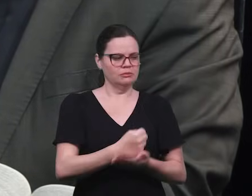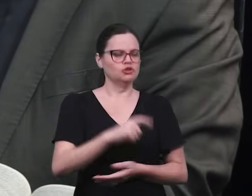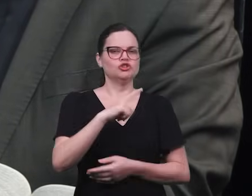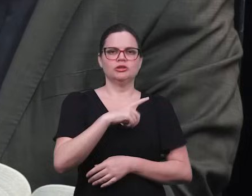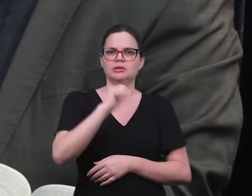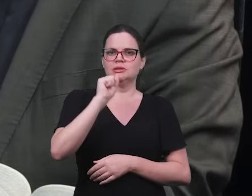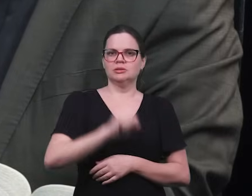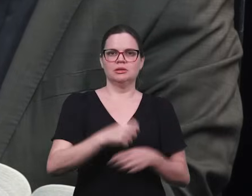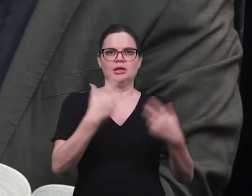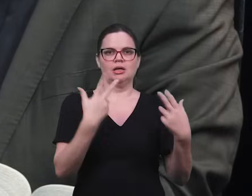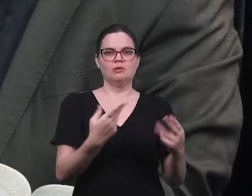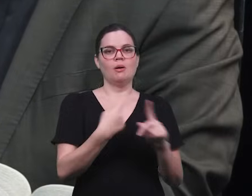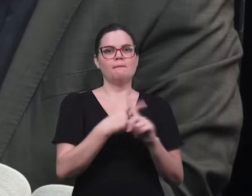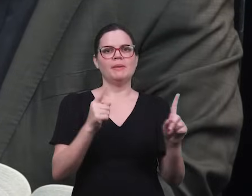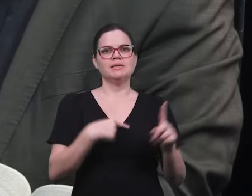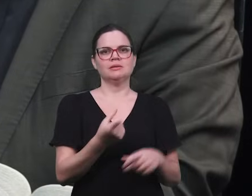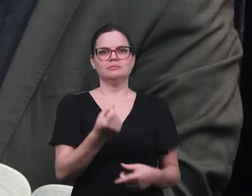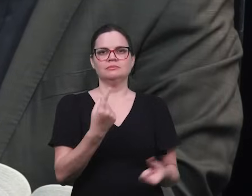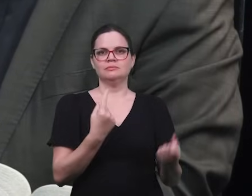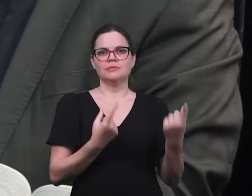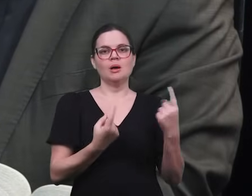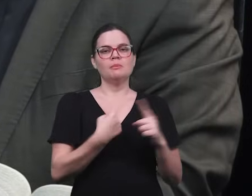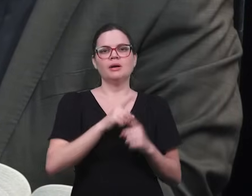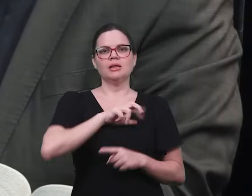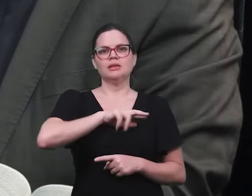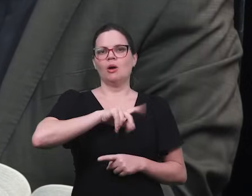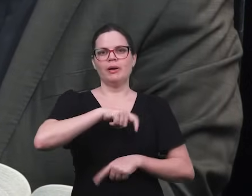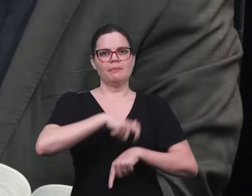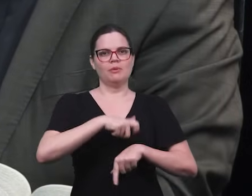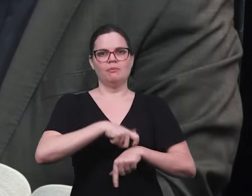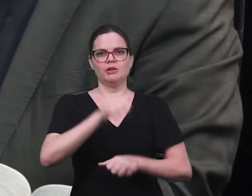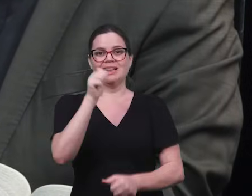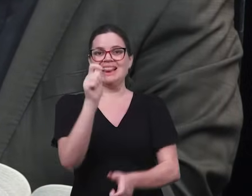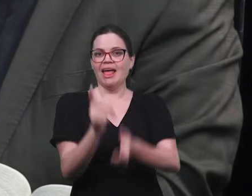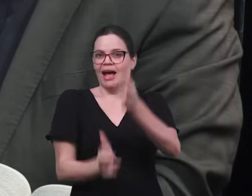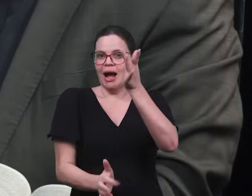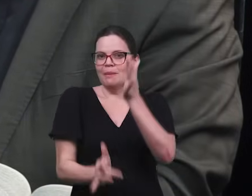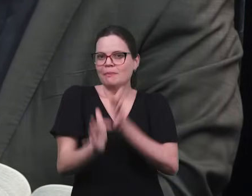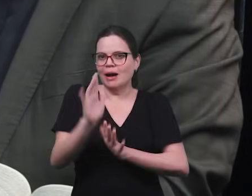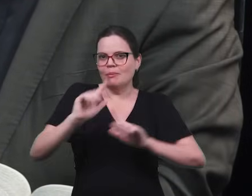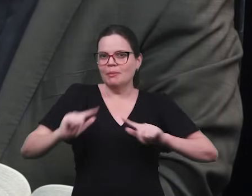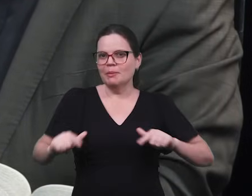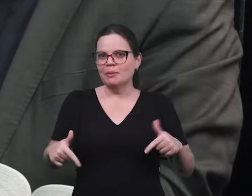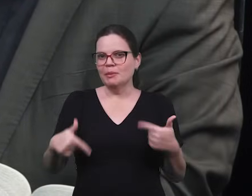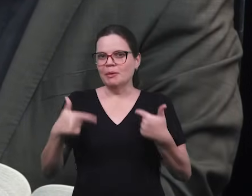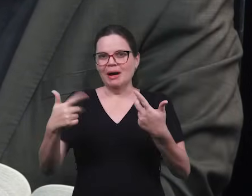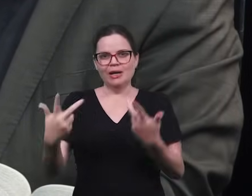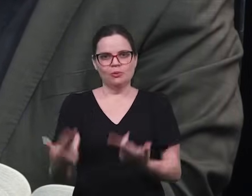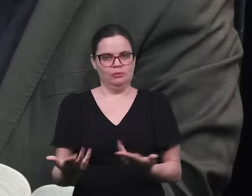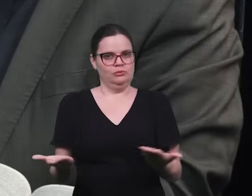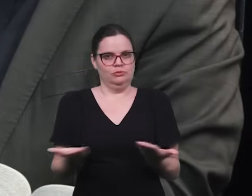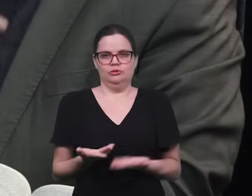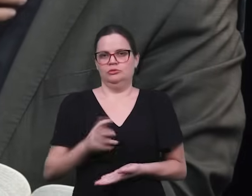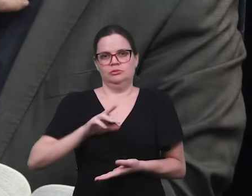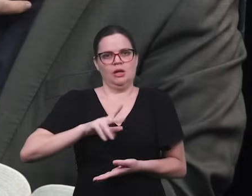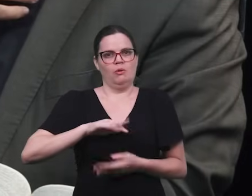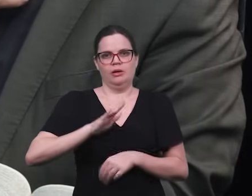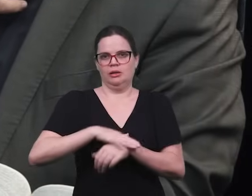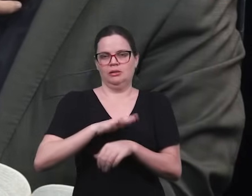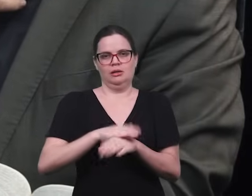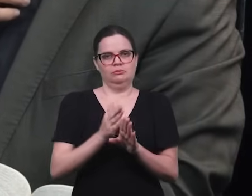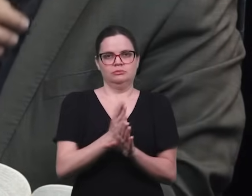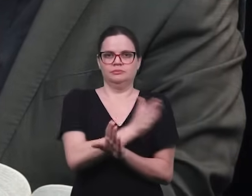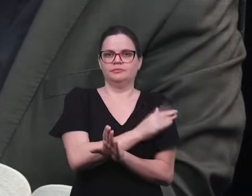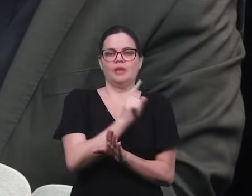mesmo jeito, só que estava escondido, porque não era hora dele se apresentar como o Espírito Santo, como apresenta hoje. Né? Ele